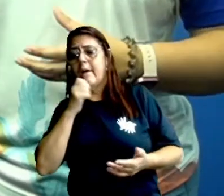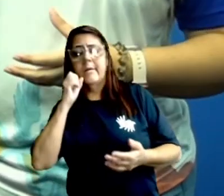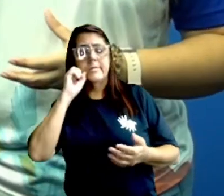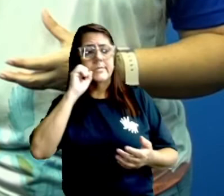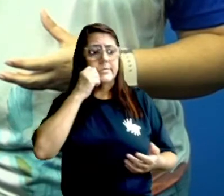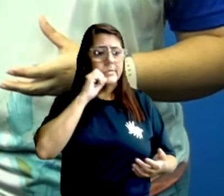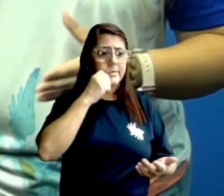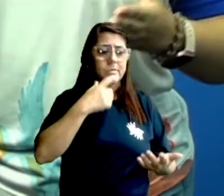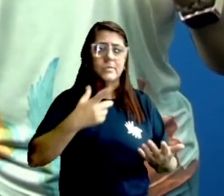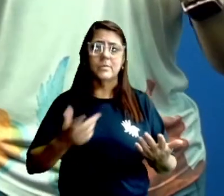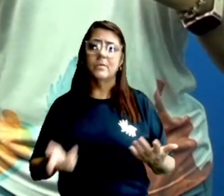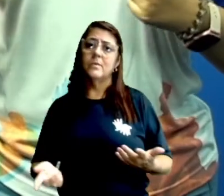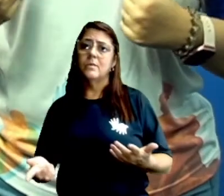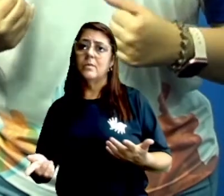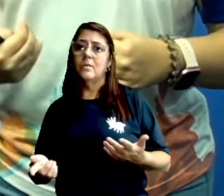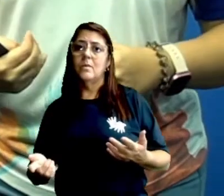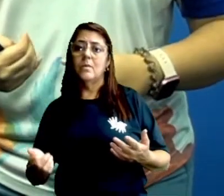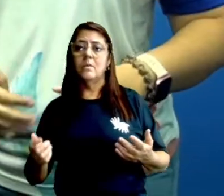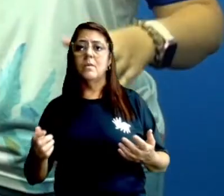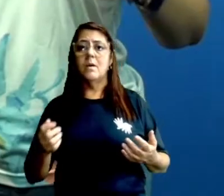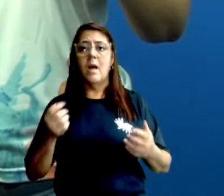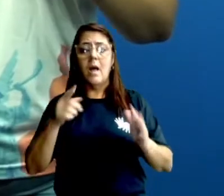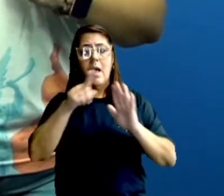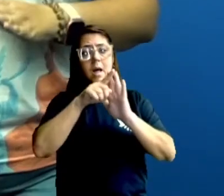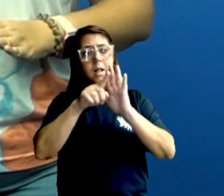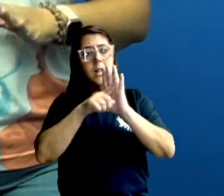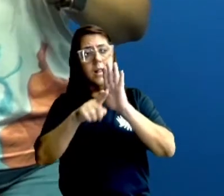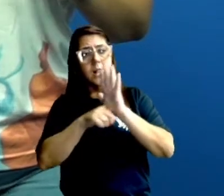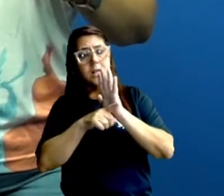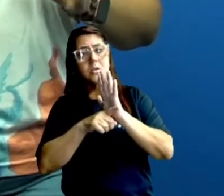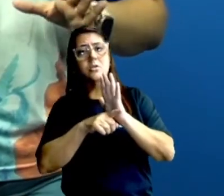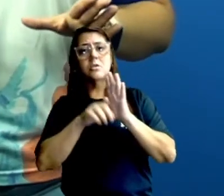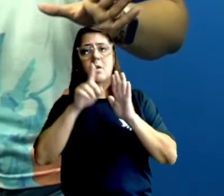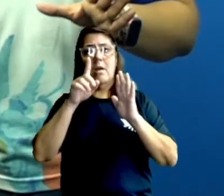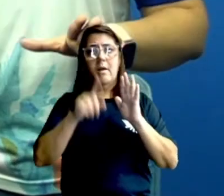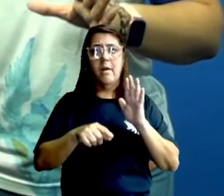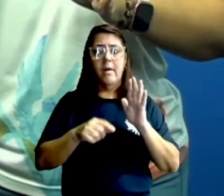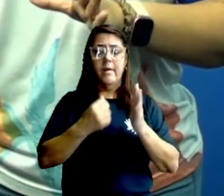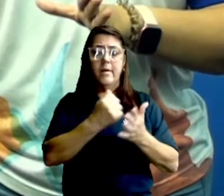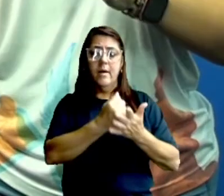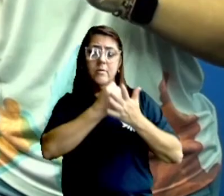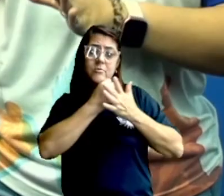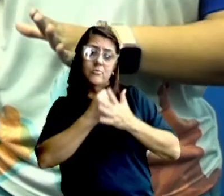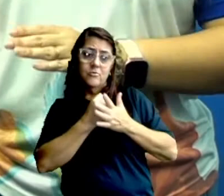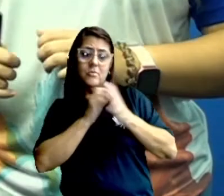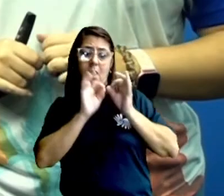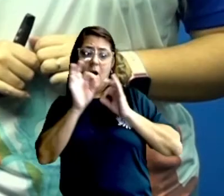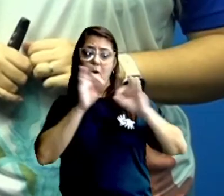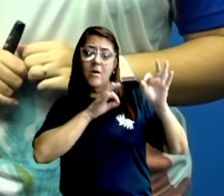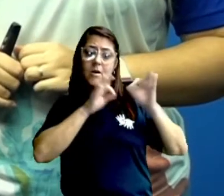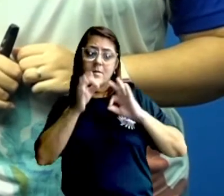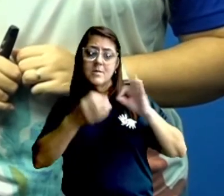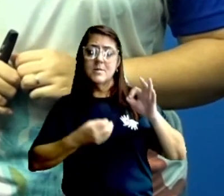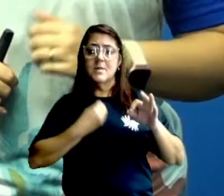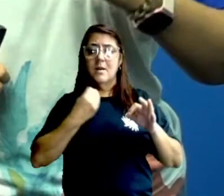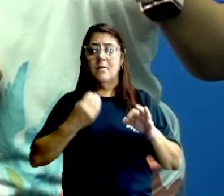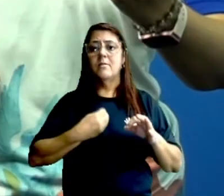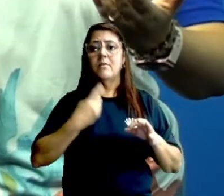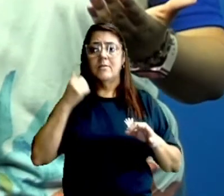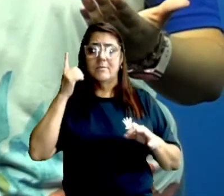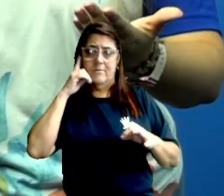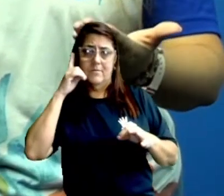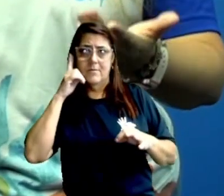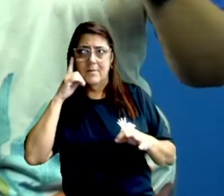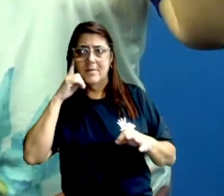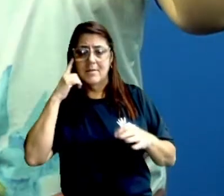de refrigerante. Então, as listas, elas são textos que nos ajudam muito a organizar o nosso dia a dia. E